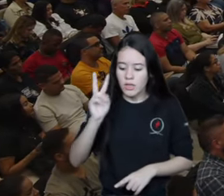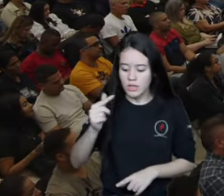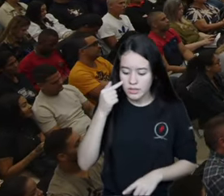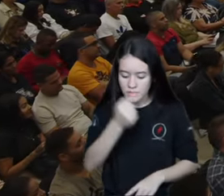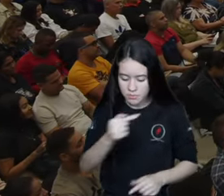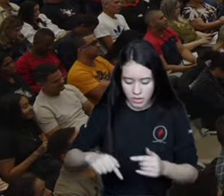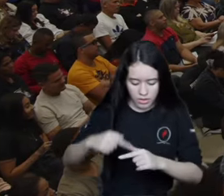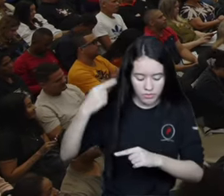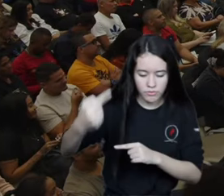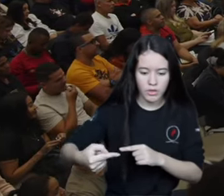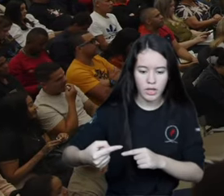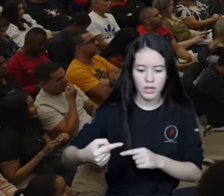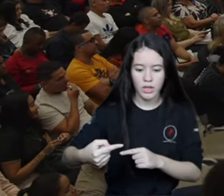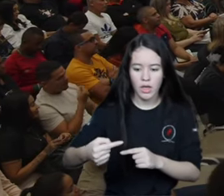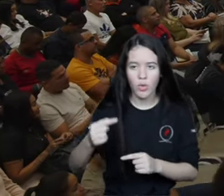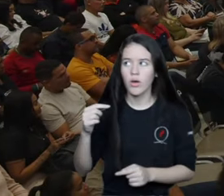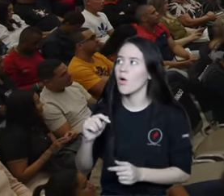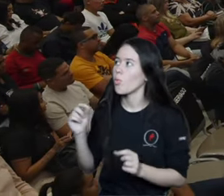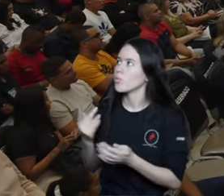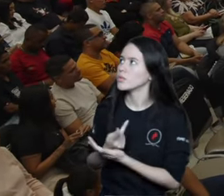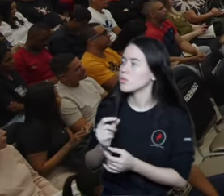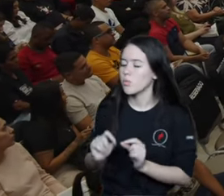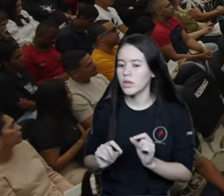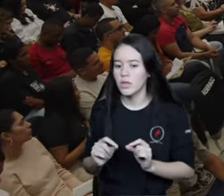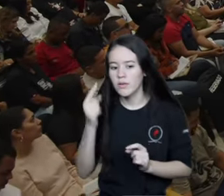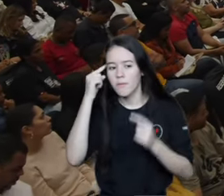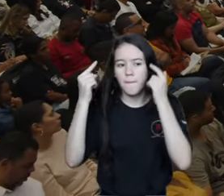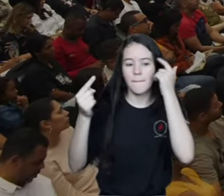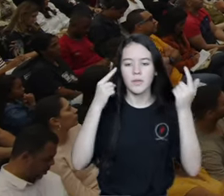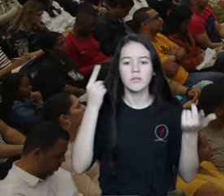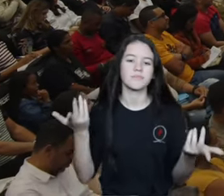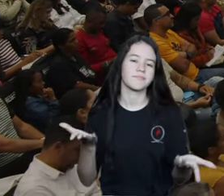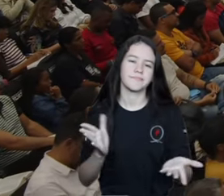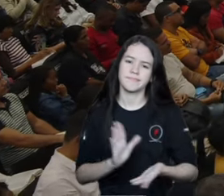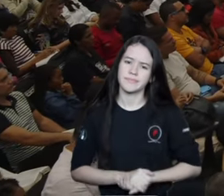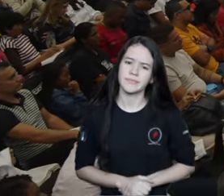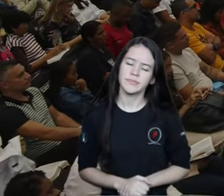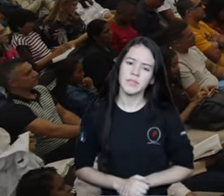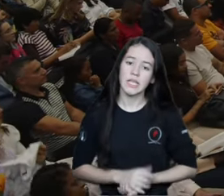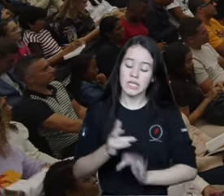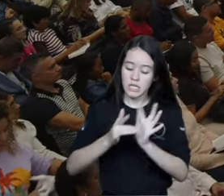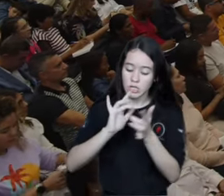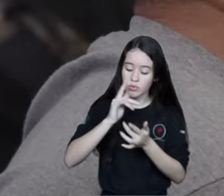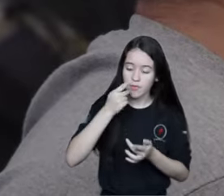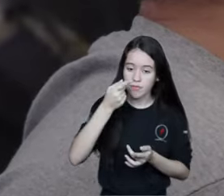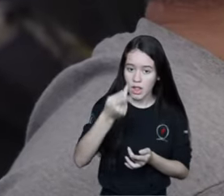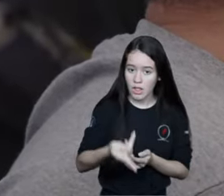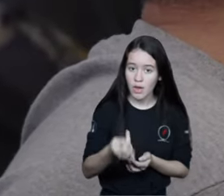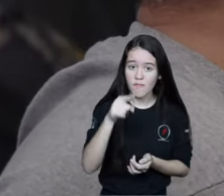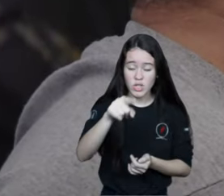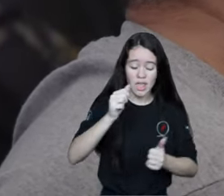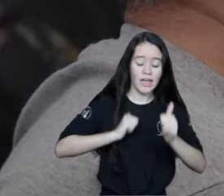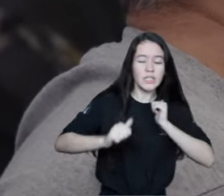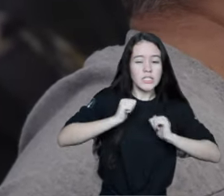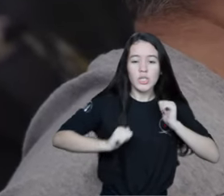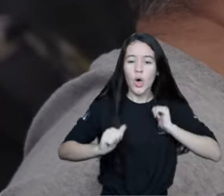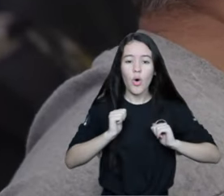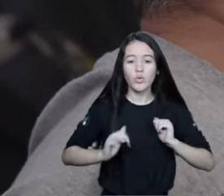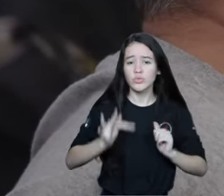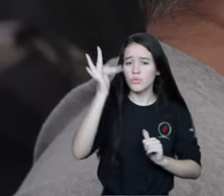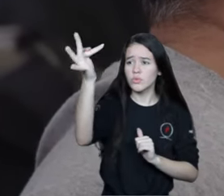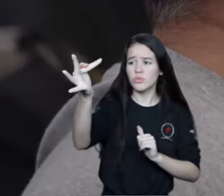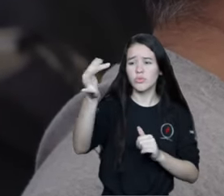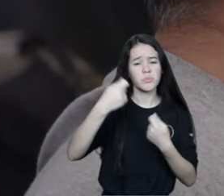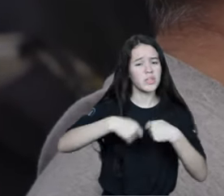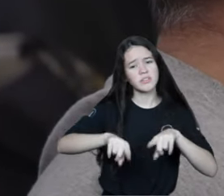vem escute isso aqui O que Jesus está dizendo é para você não andar ansioso pelo dia